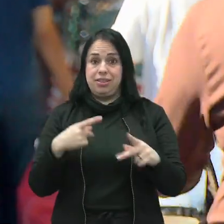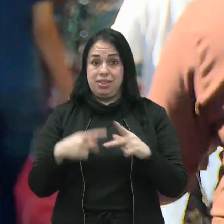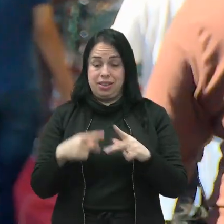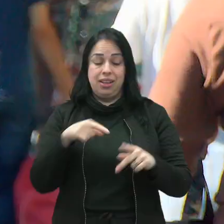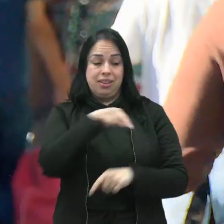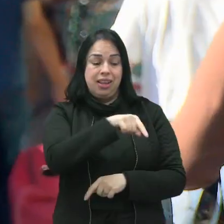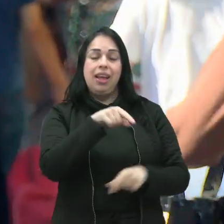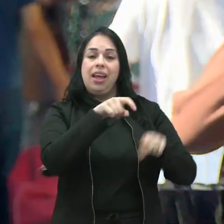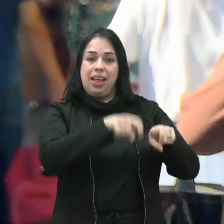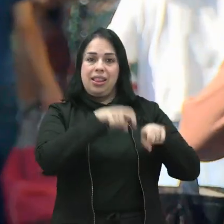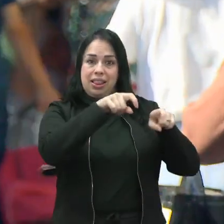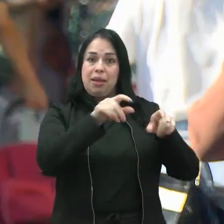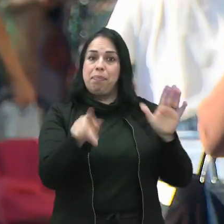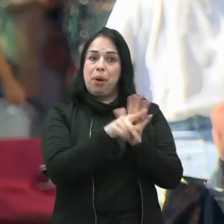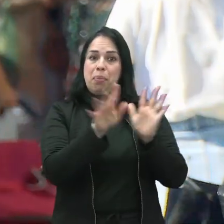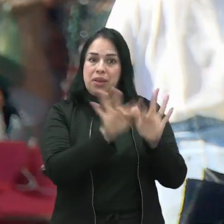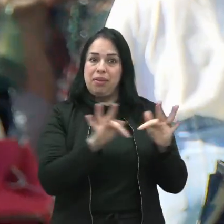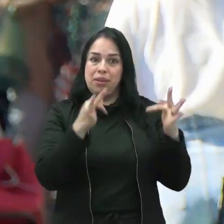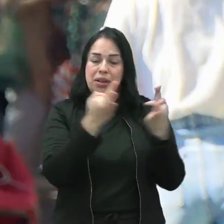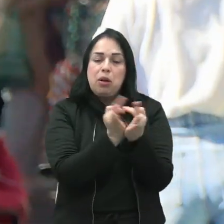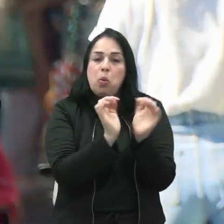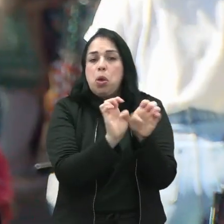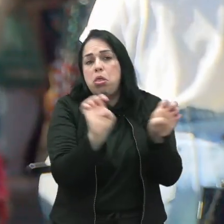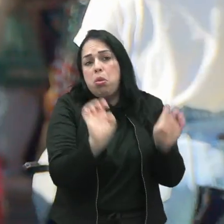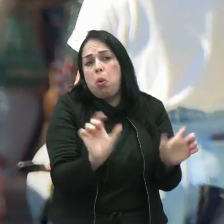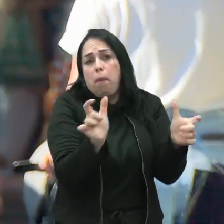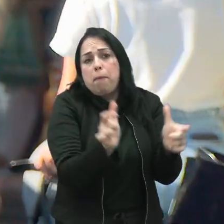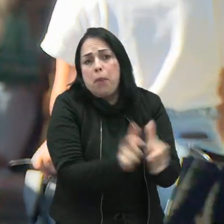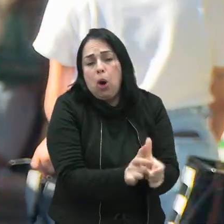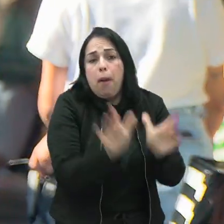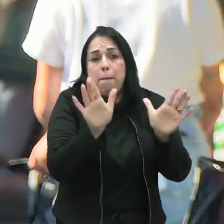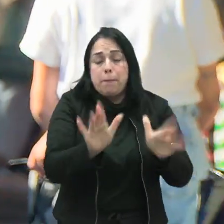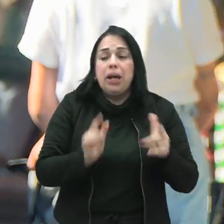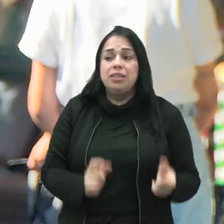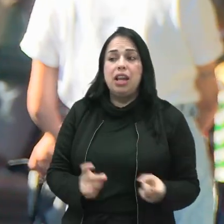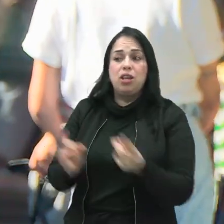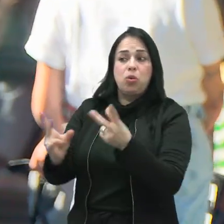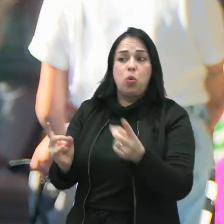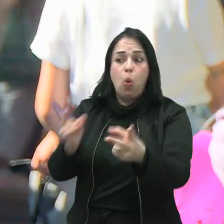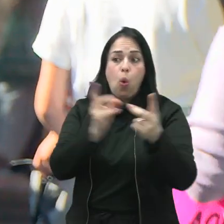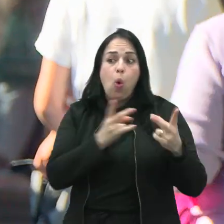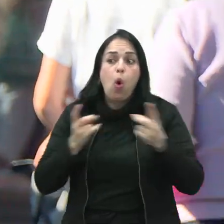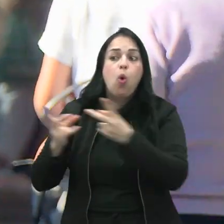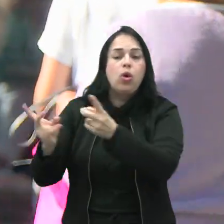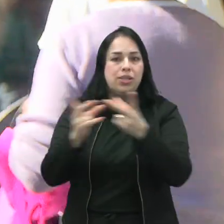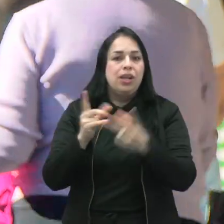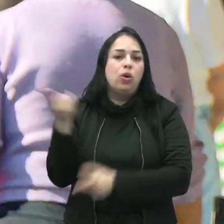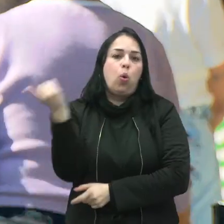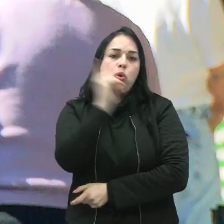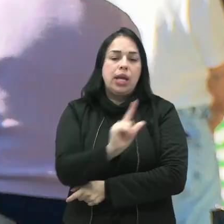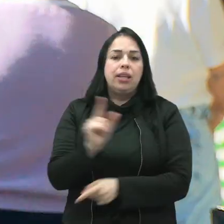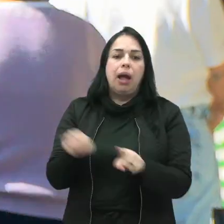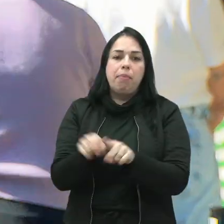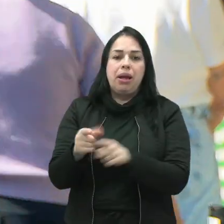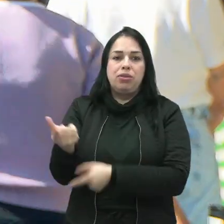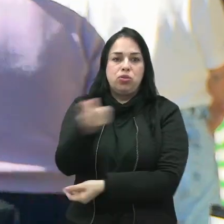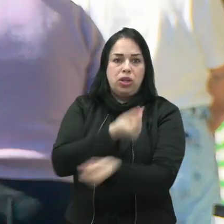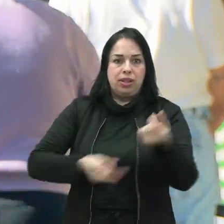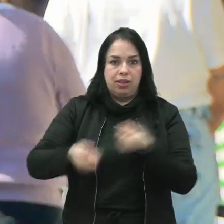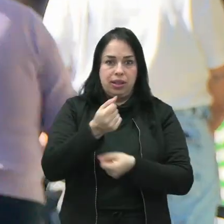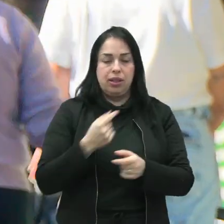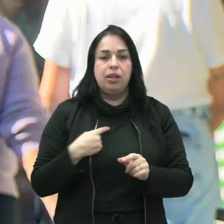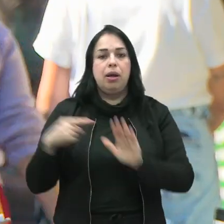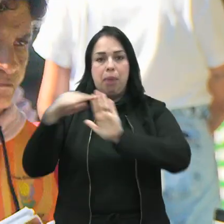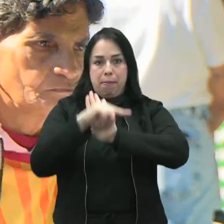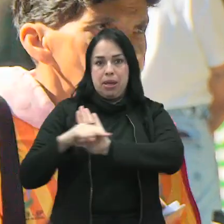São José é da agricultura familiar. Mesmo com estruturas pequenas, eles abastecem a cidade e movimentam a economia local.